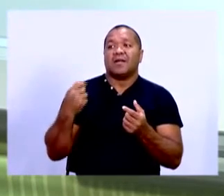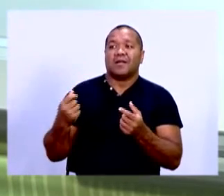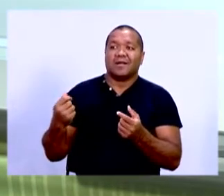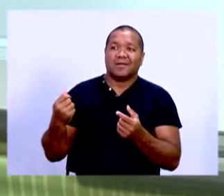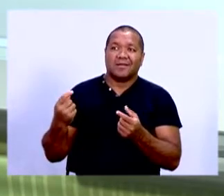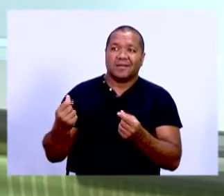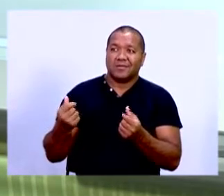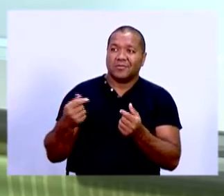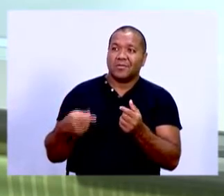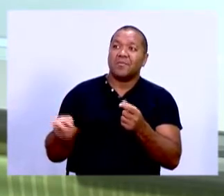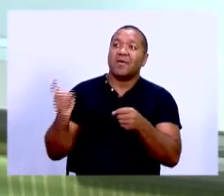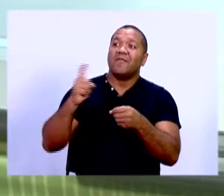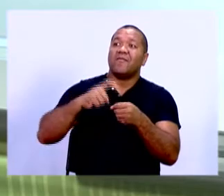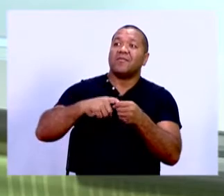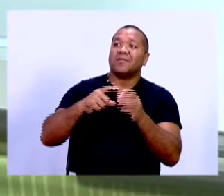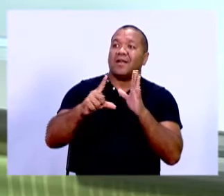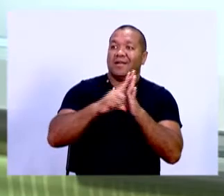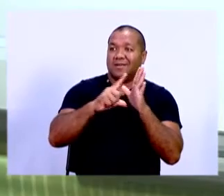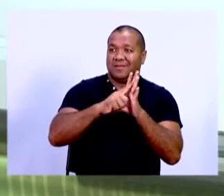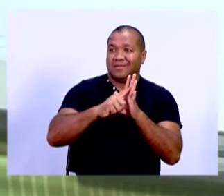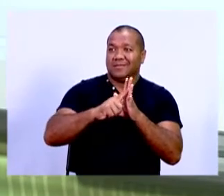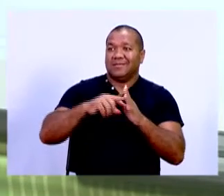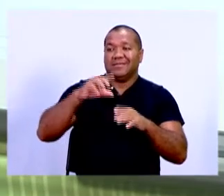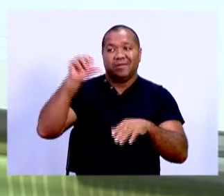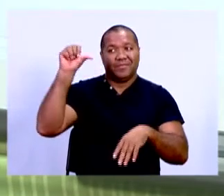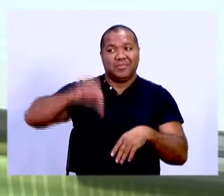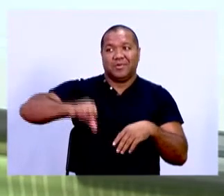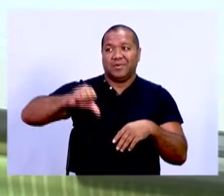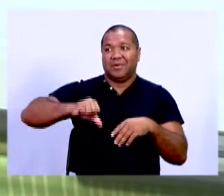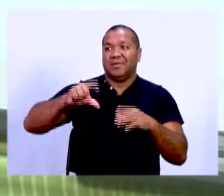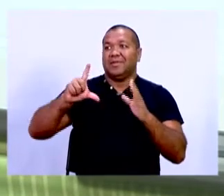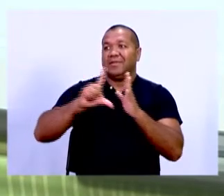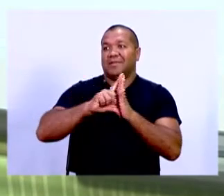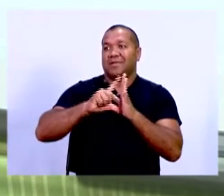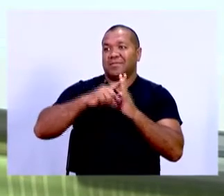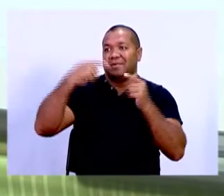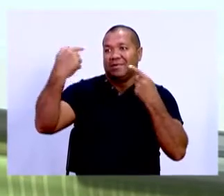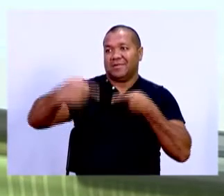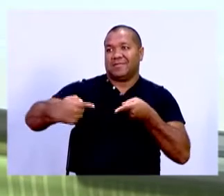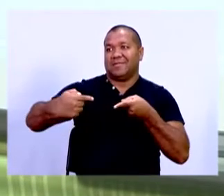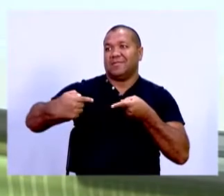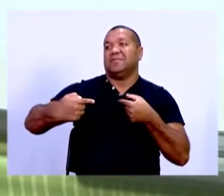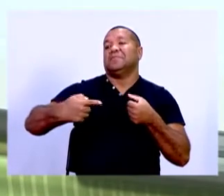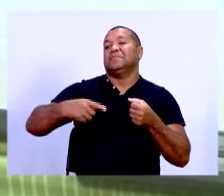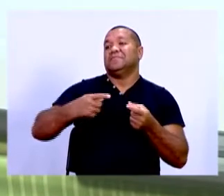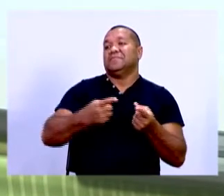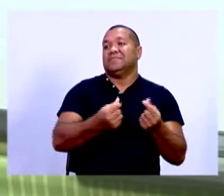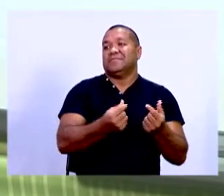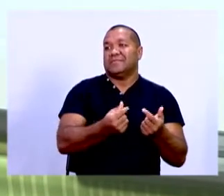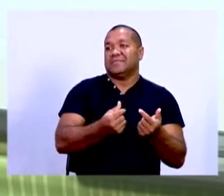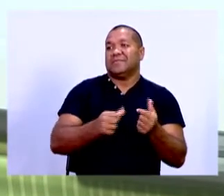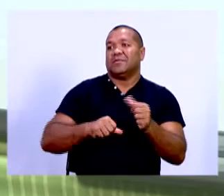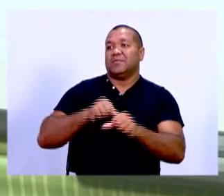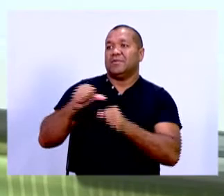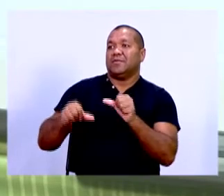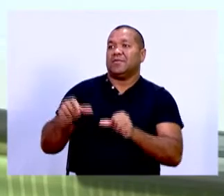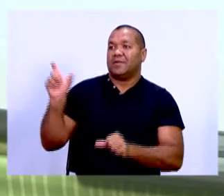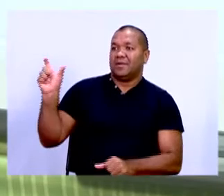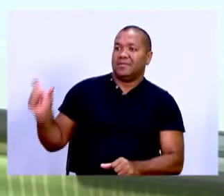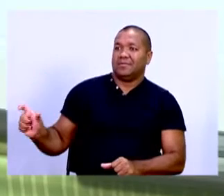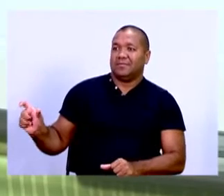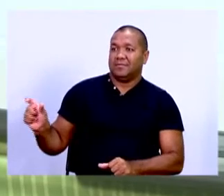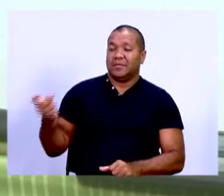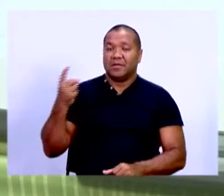E o pior, na concorrente. Tirou o dinheiro do caixa para poder trocar a resistência da